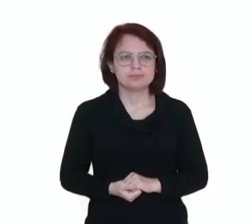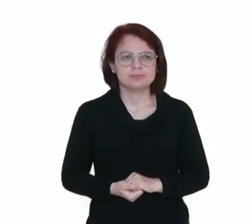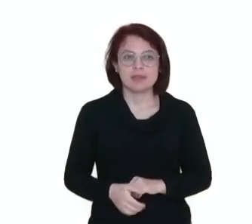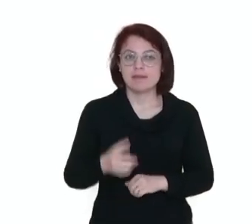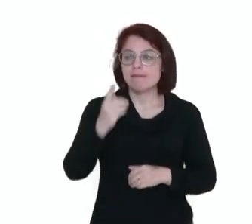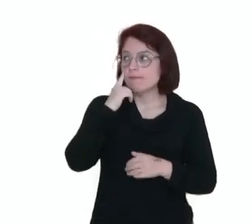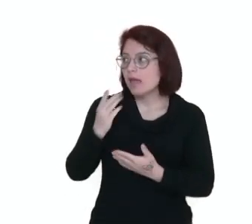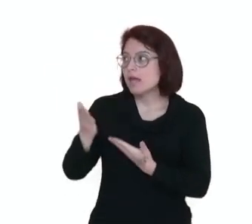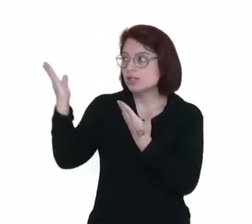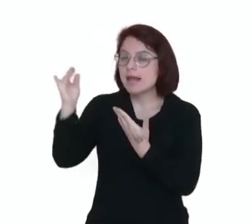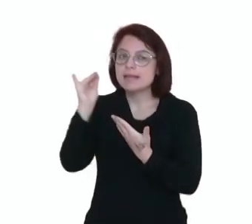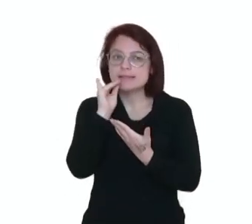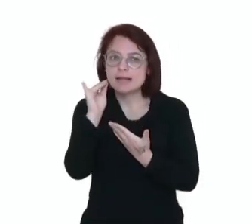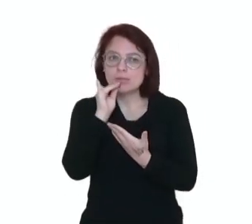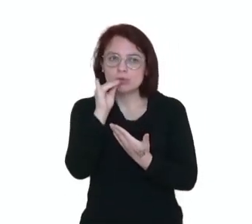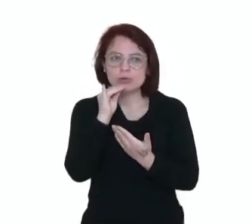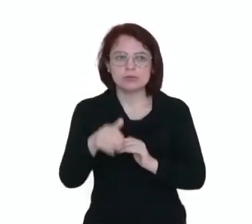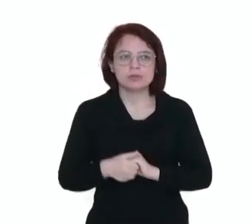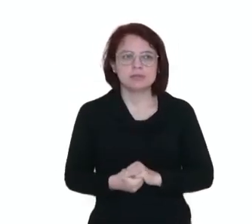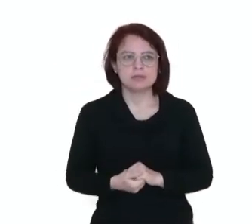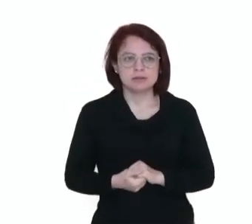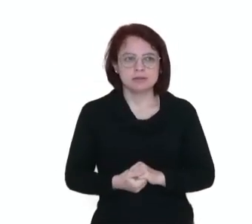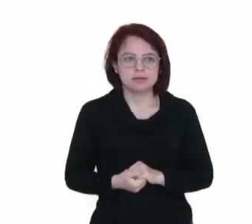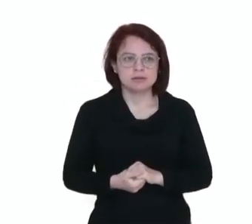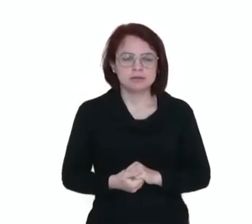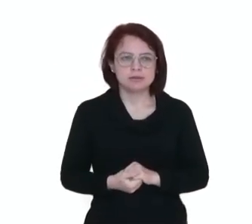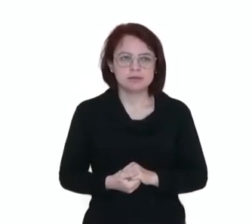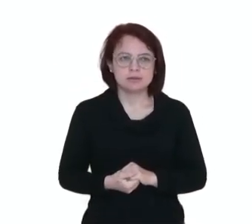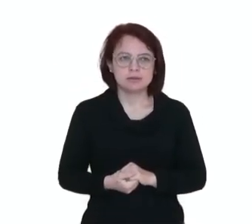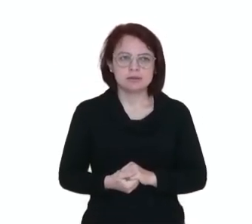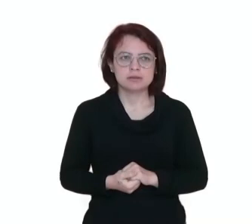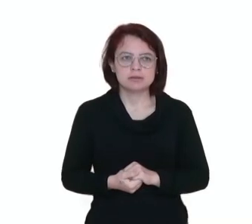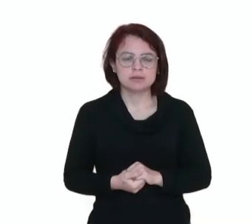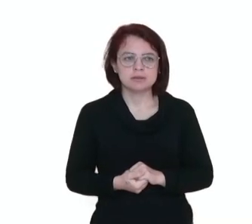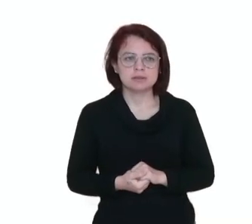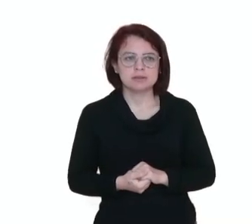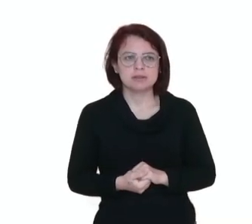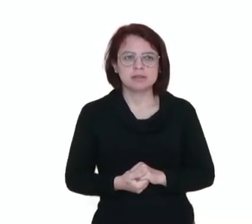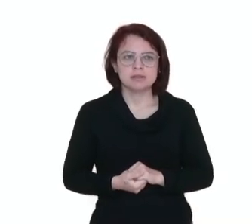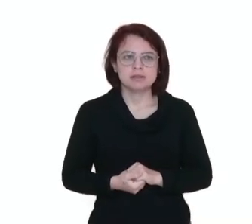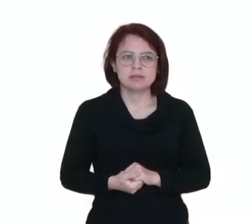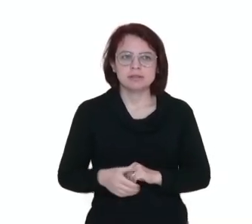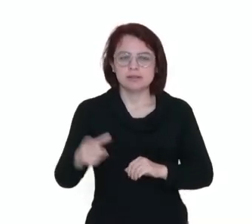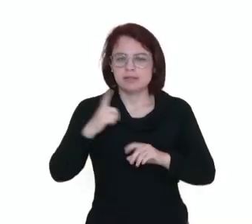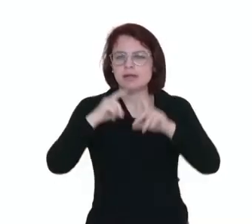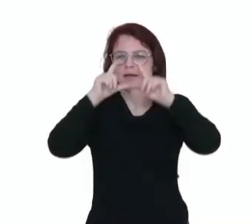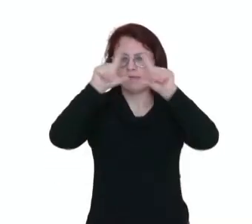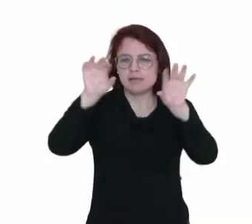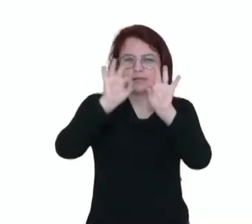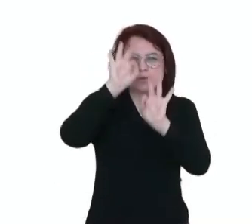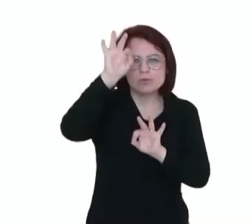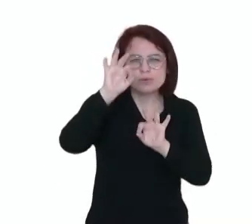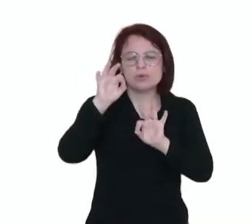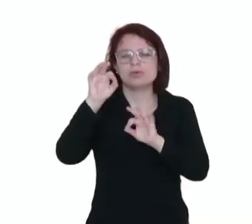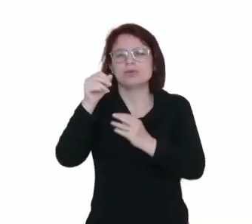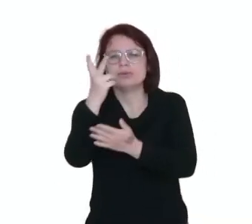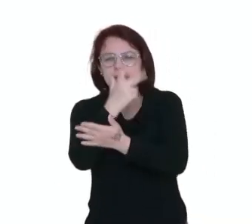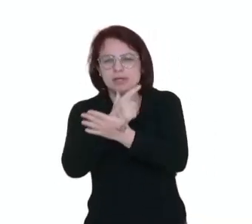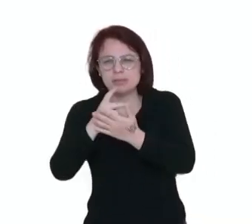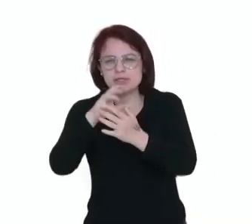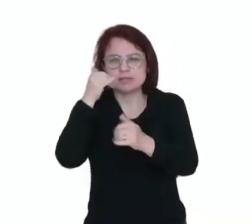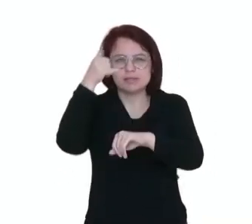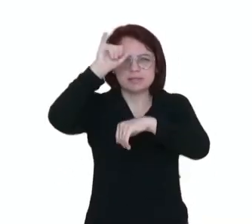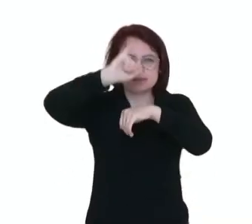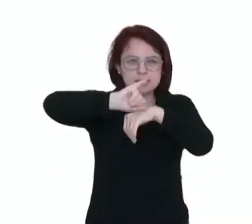Veja alguns exemplos aqui, né? Então observem lá como está organizado, frases curtas, imagem centralizada